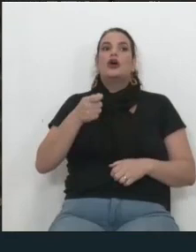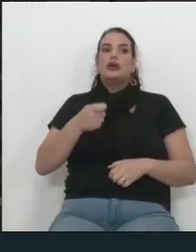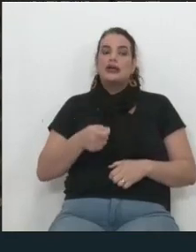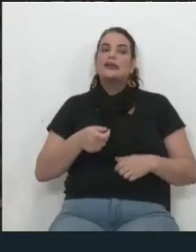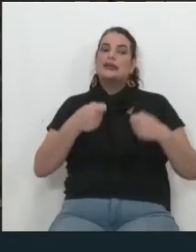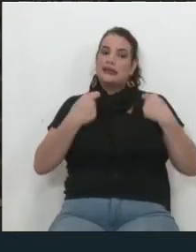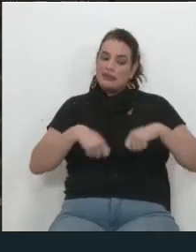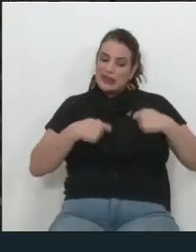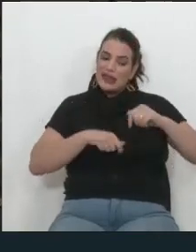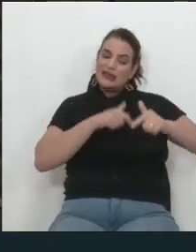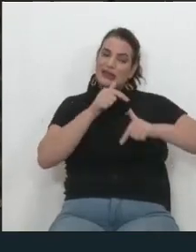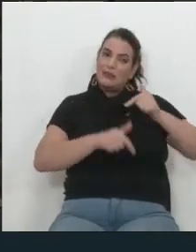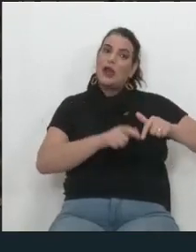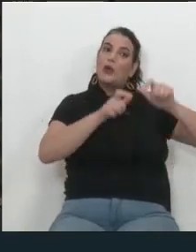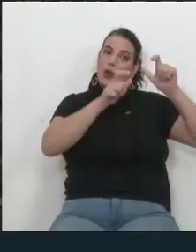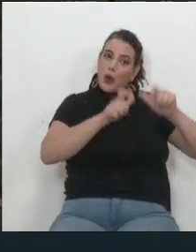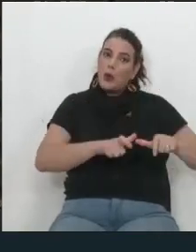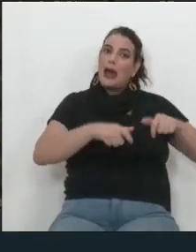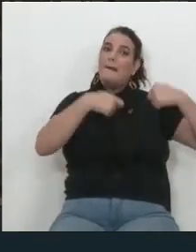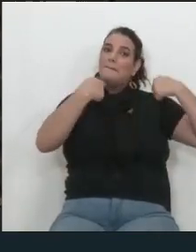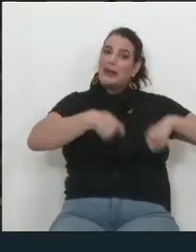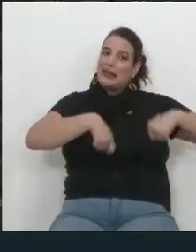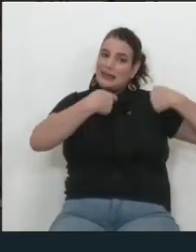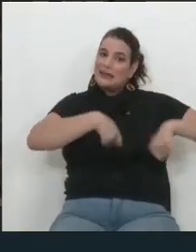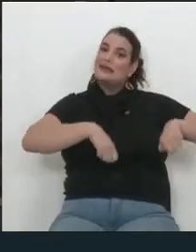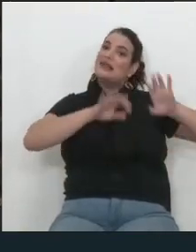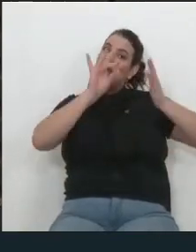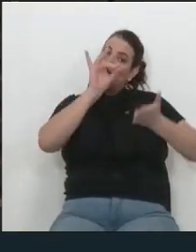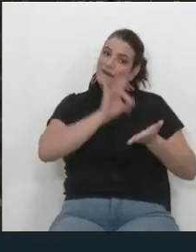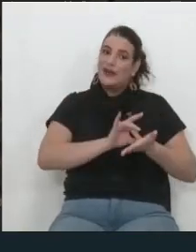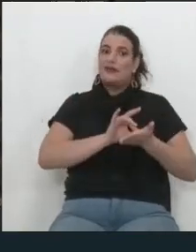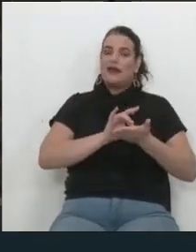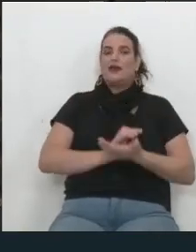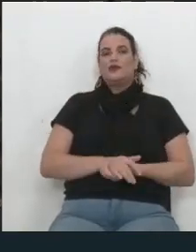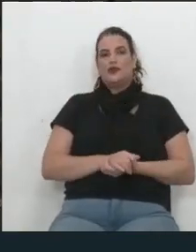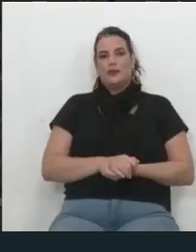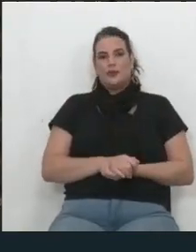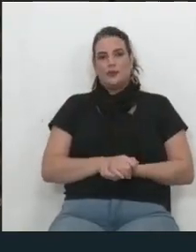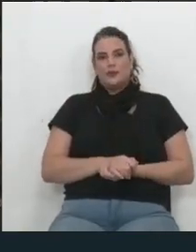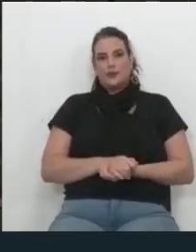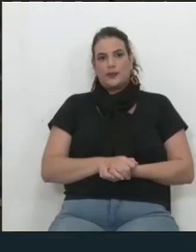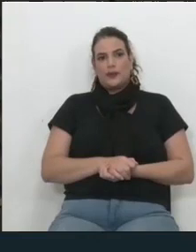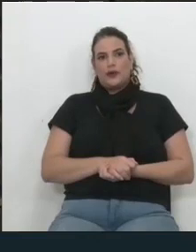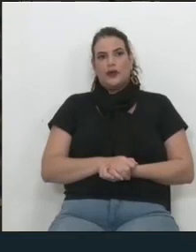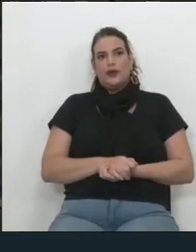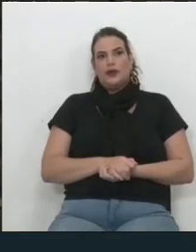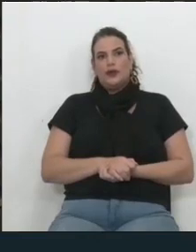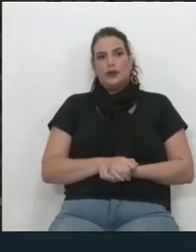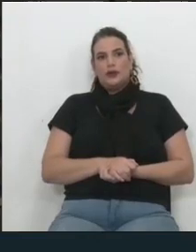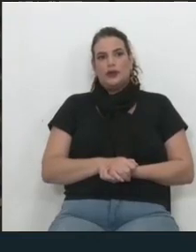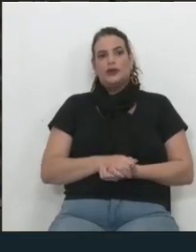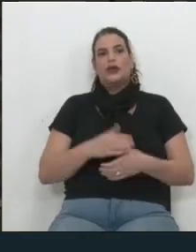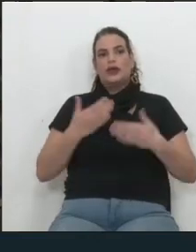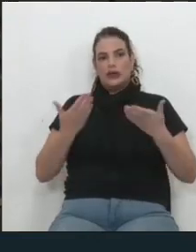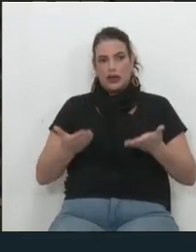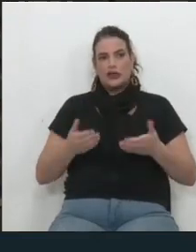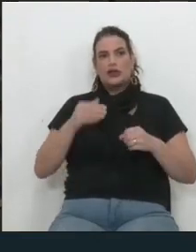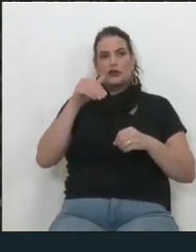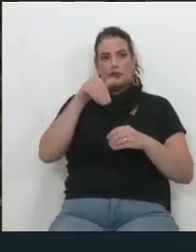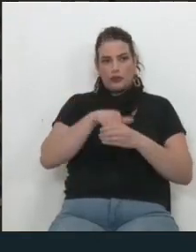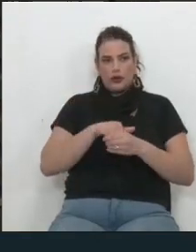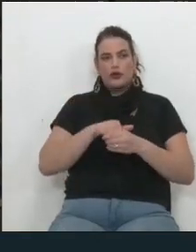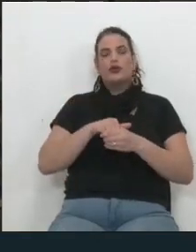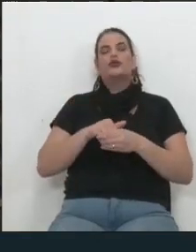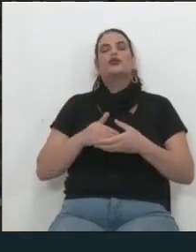que trabalhar onde realmente a população está precisando. Né? E nesse ponto, eu volto a